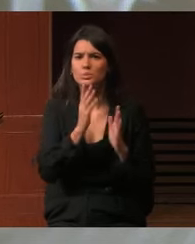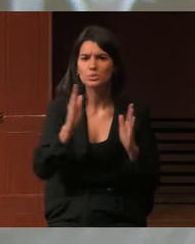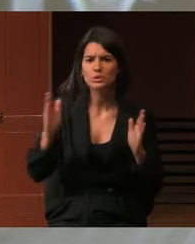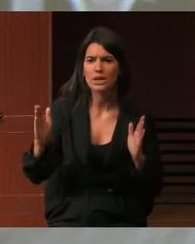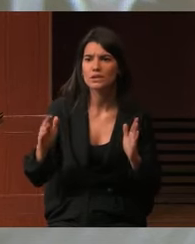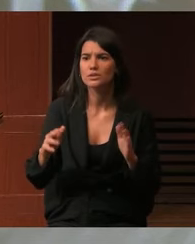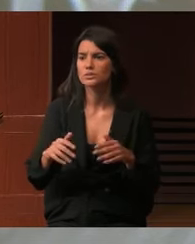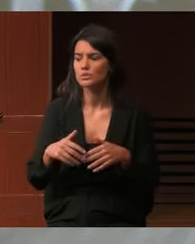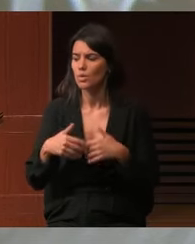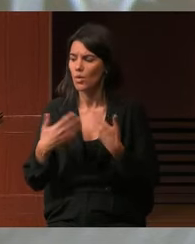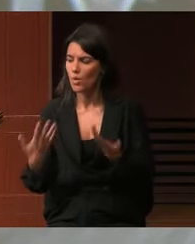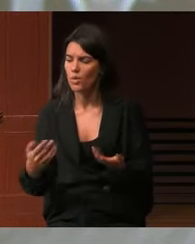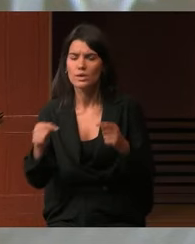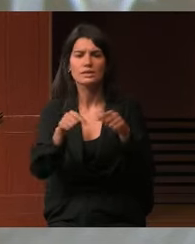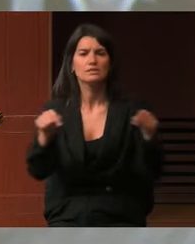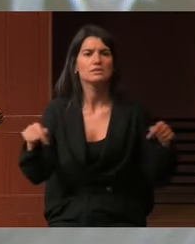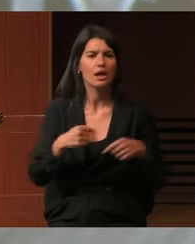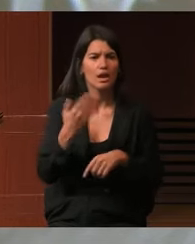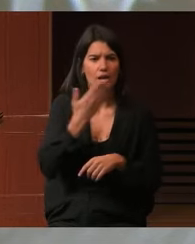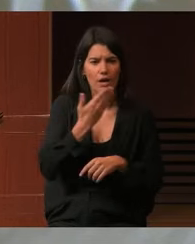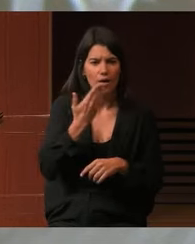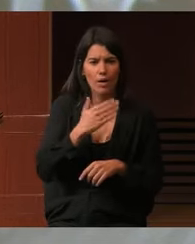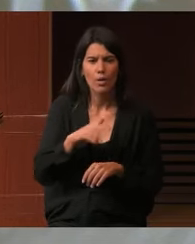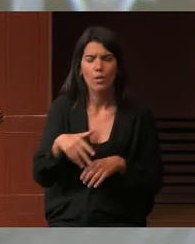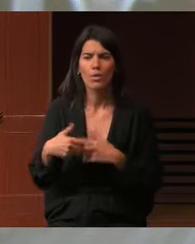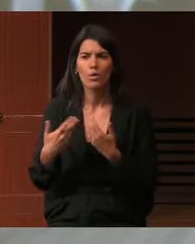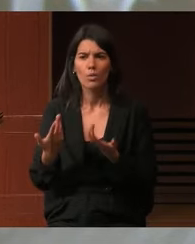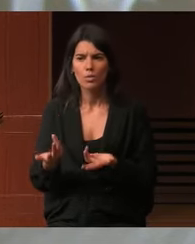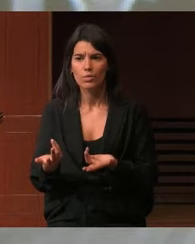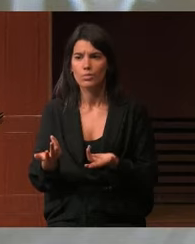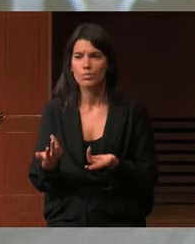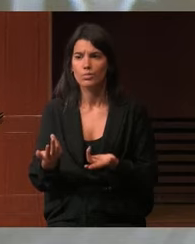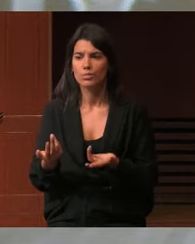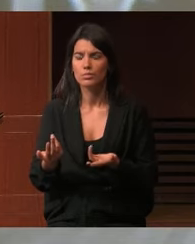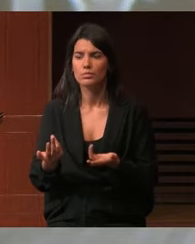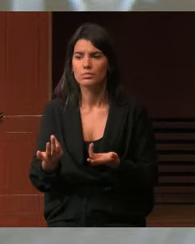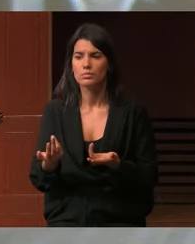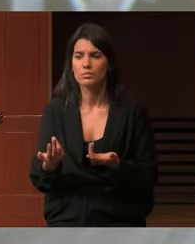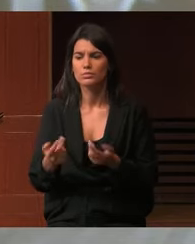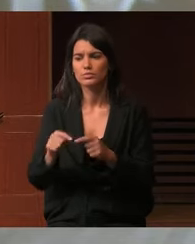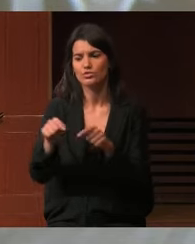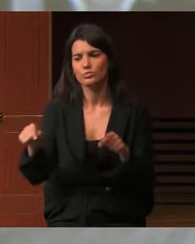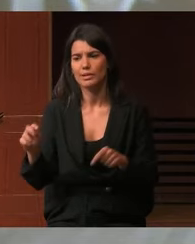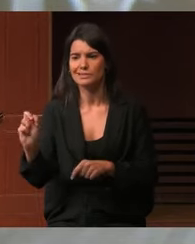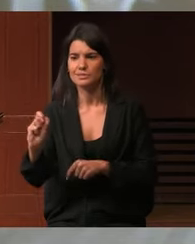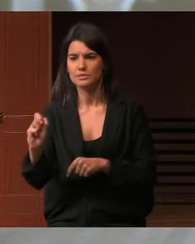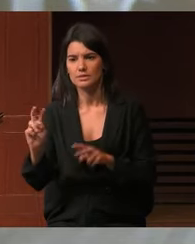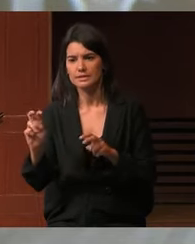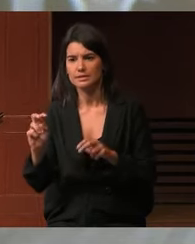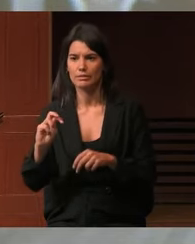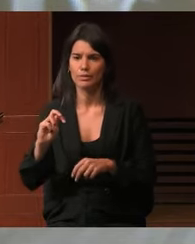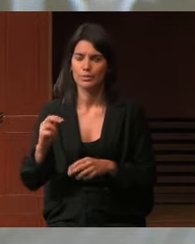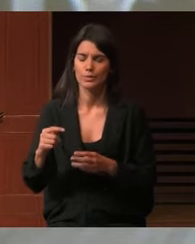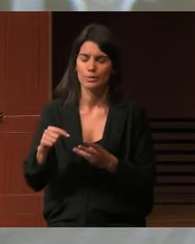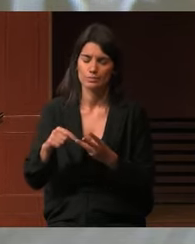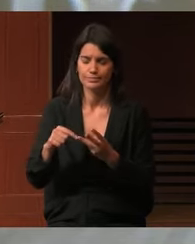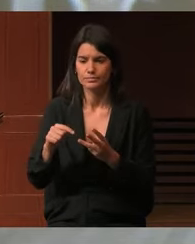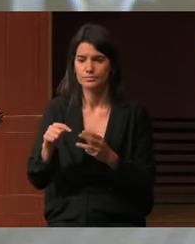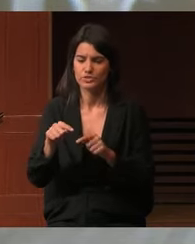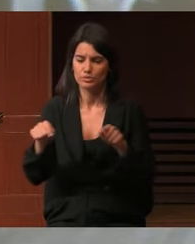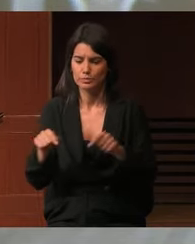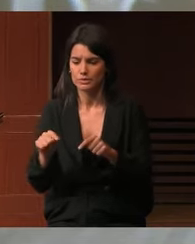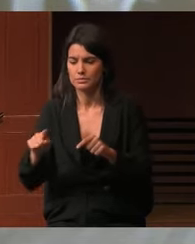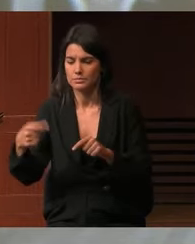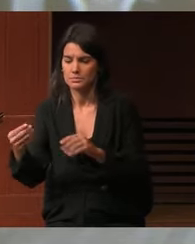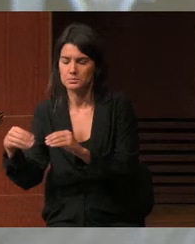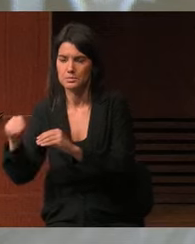são salas de aula e o que é que deles são um terceiro espaço, ou uma terceira dimensão de espaço,